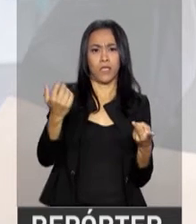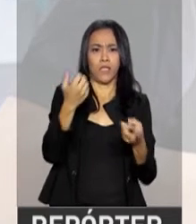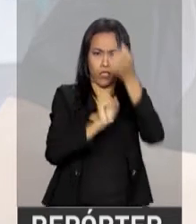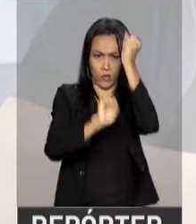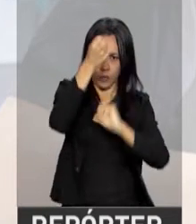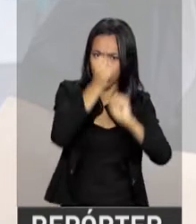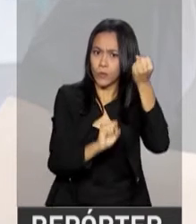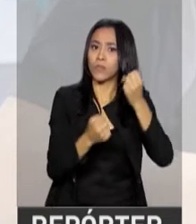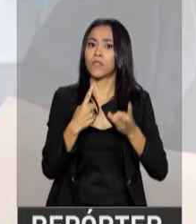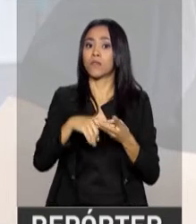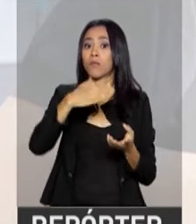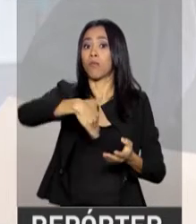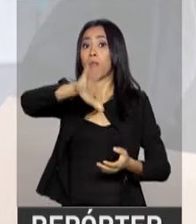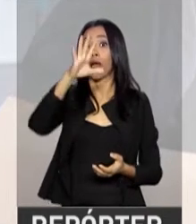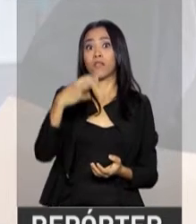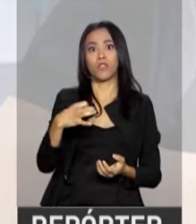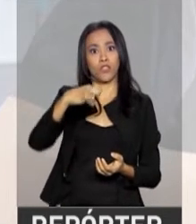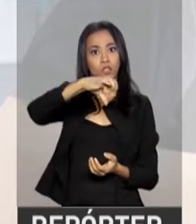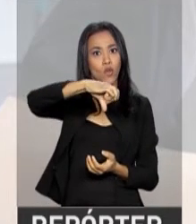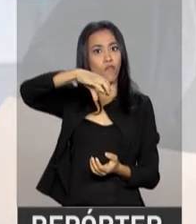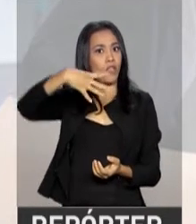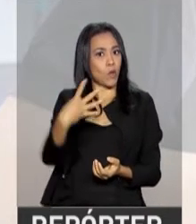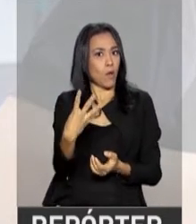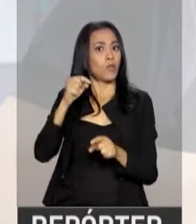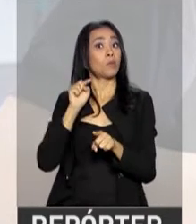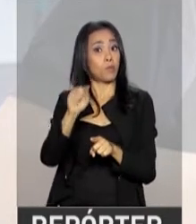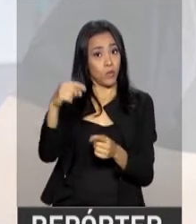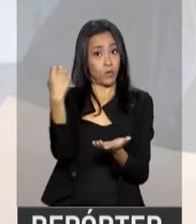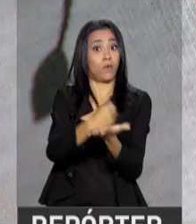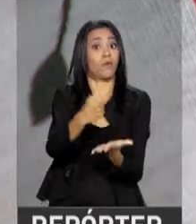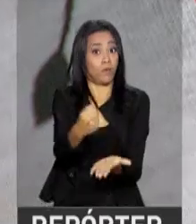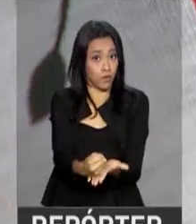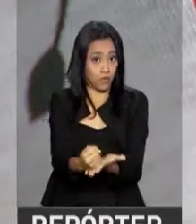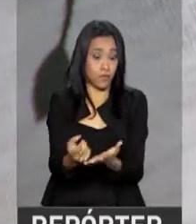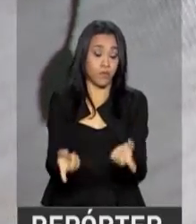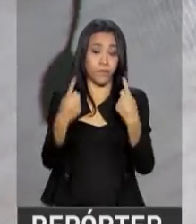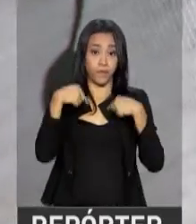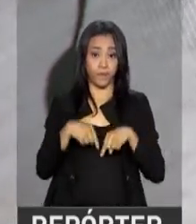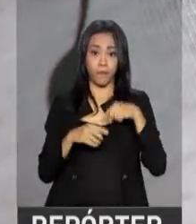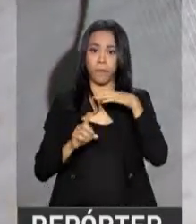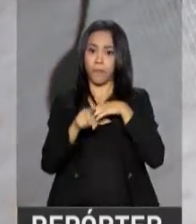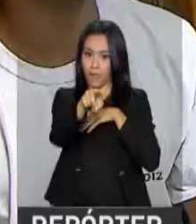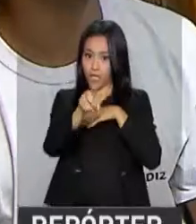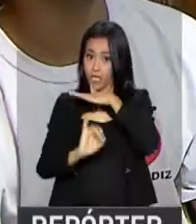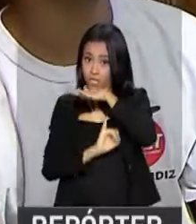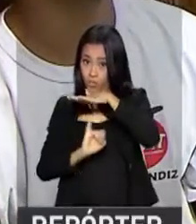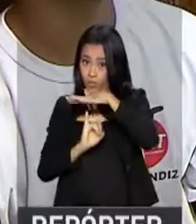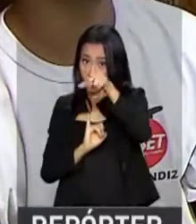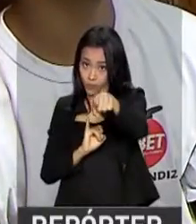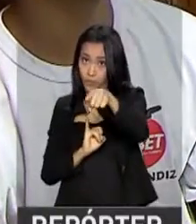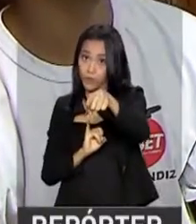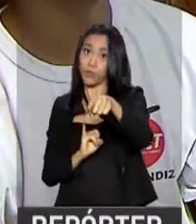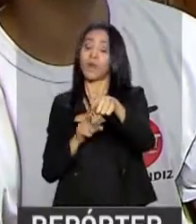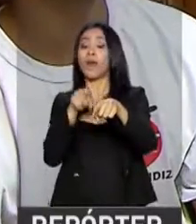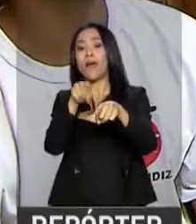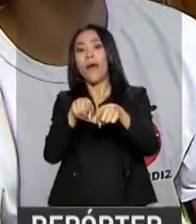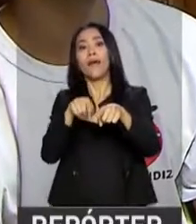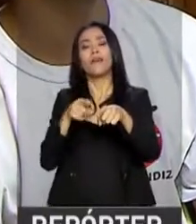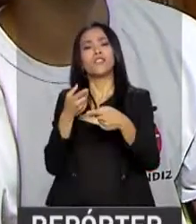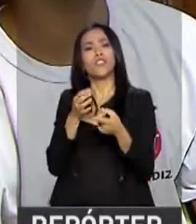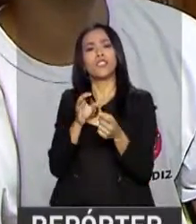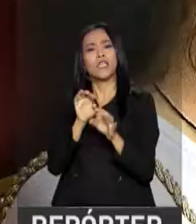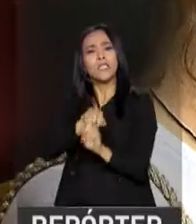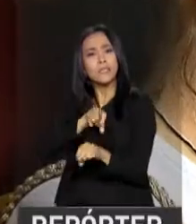com mais de 94 mil contratados o instituto brasileiro de prova e ducação e